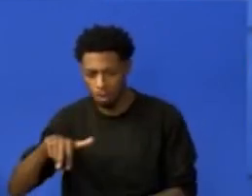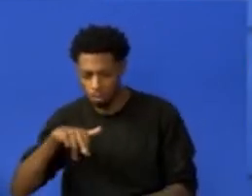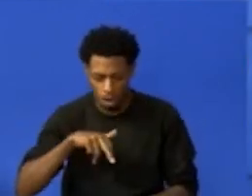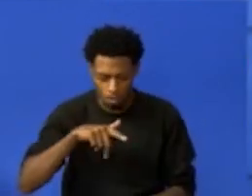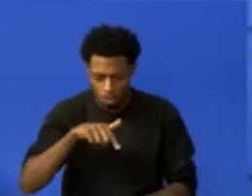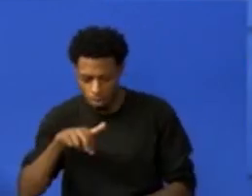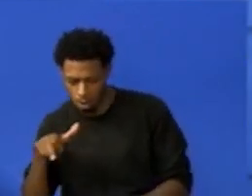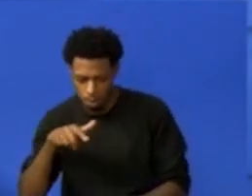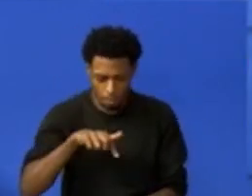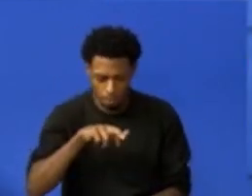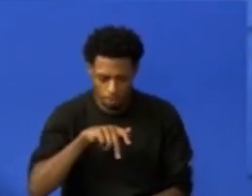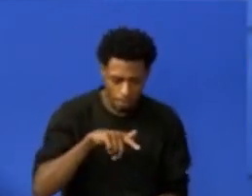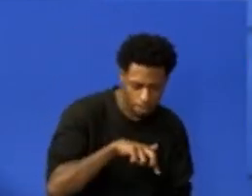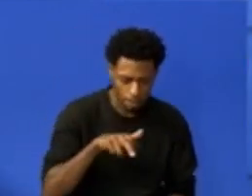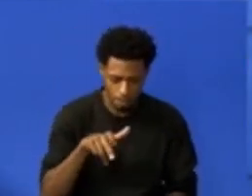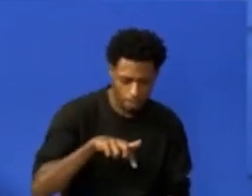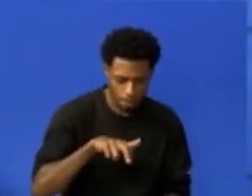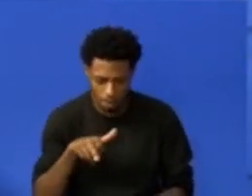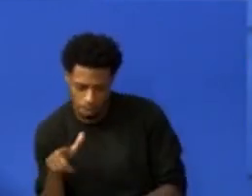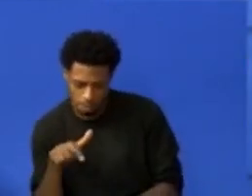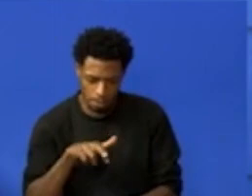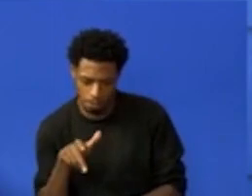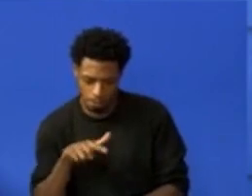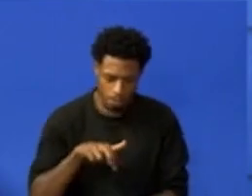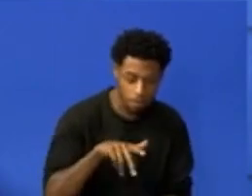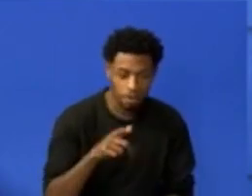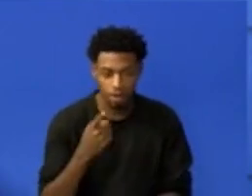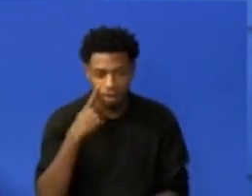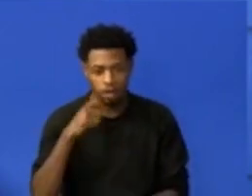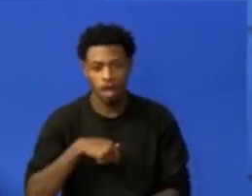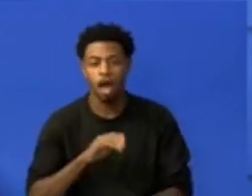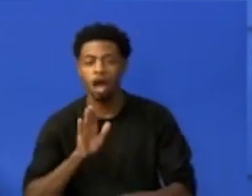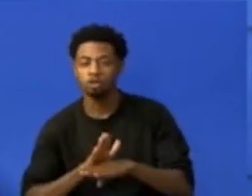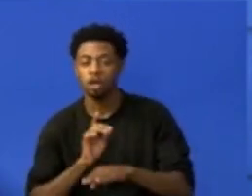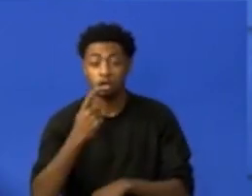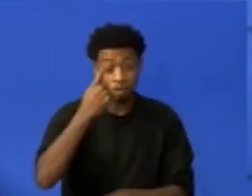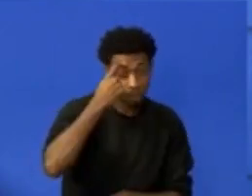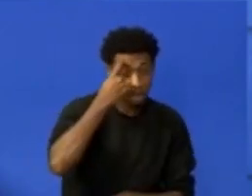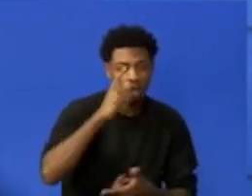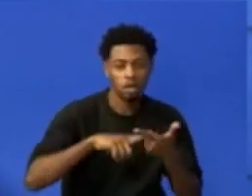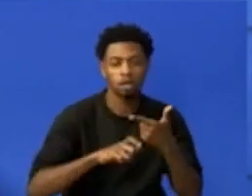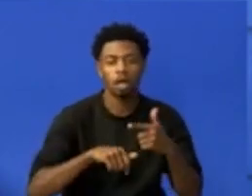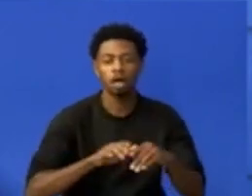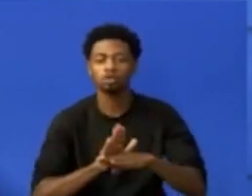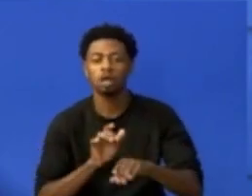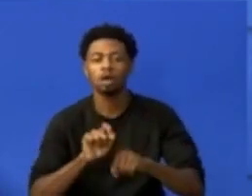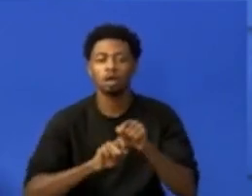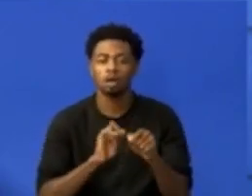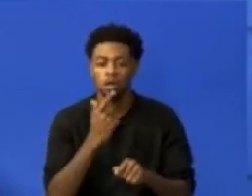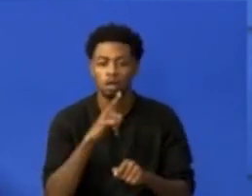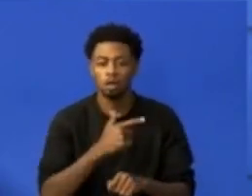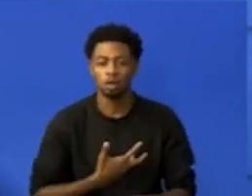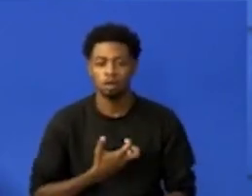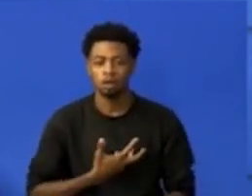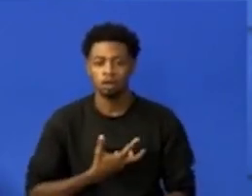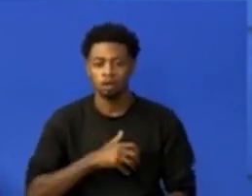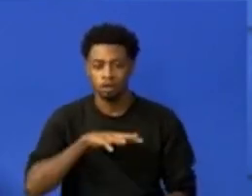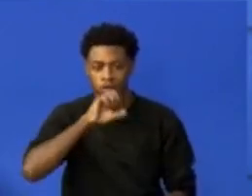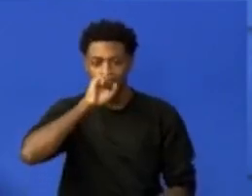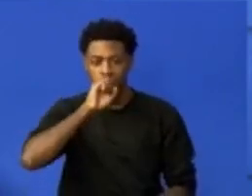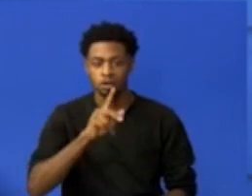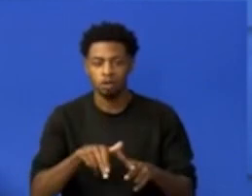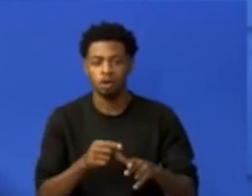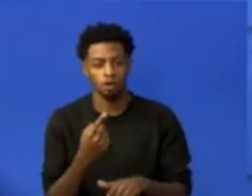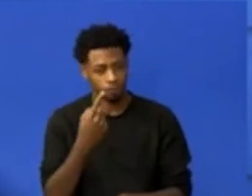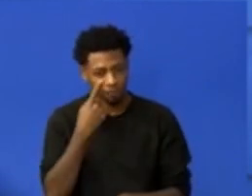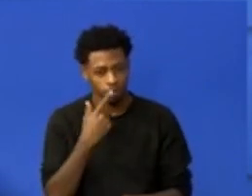próprio corpo, fazendo os movimentos, eles também parecem ajudar não só o cérebro, mas também a capacidade cardiorrespiratória, assim como a